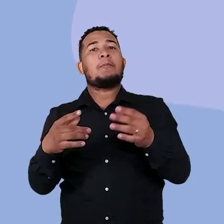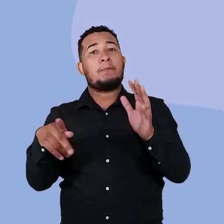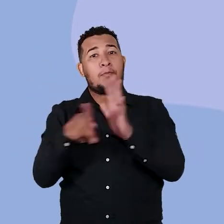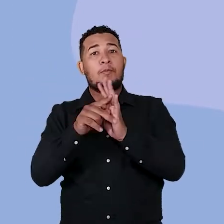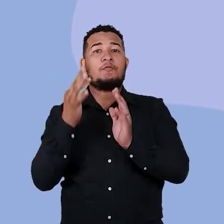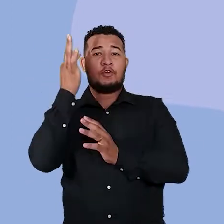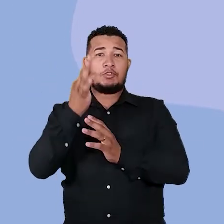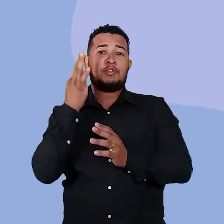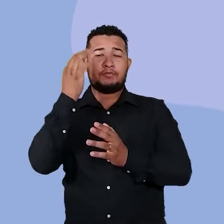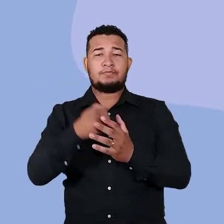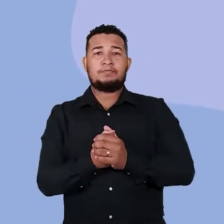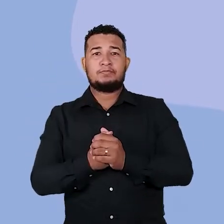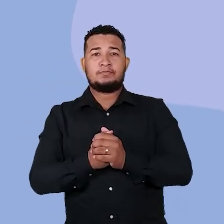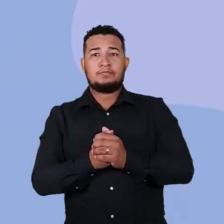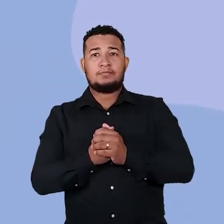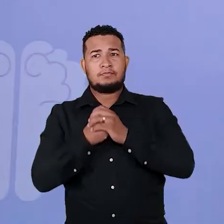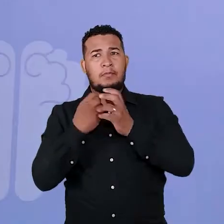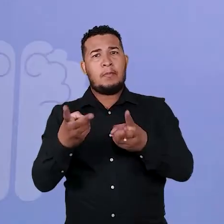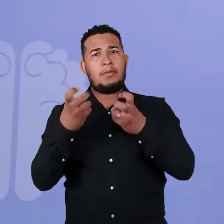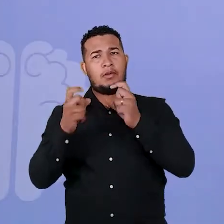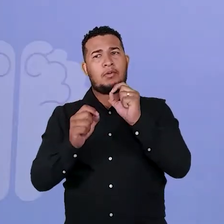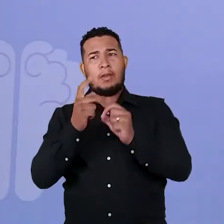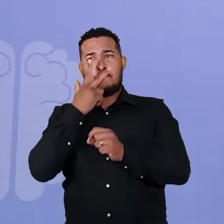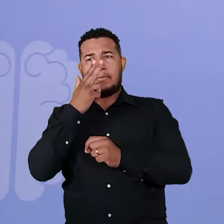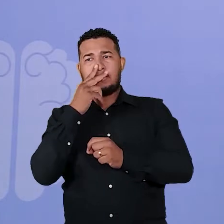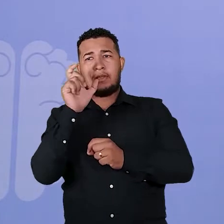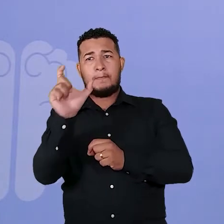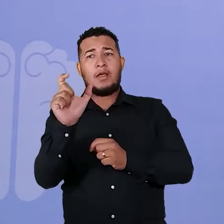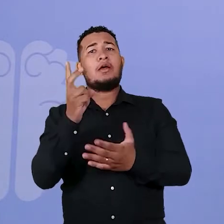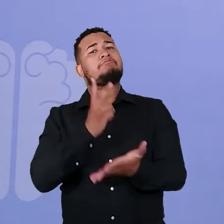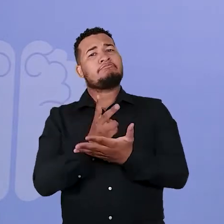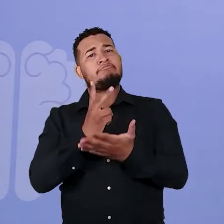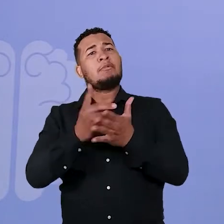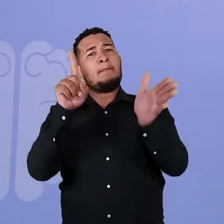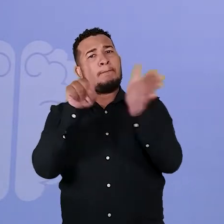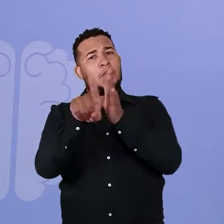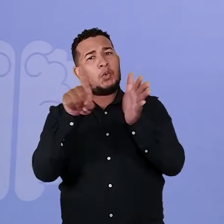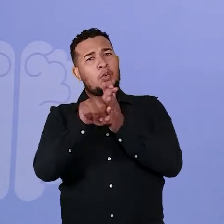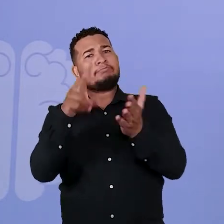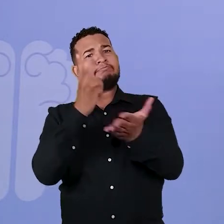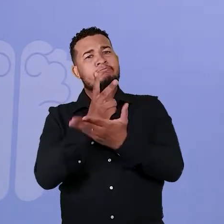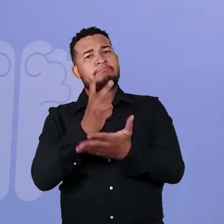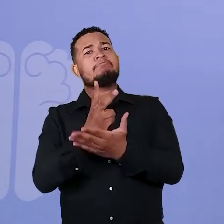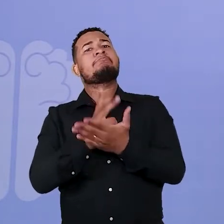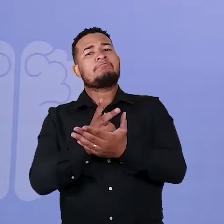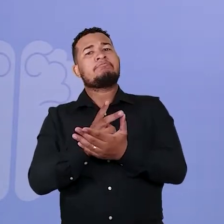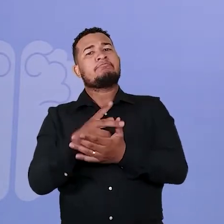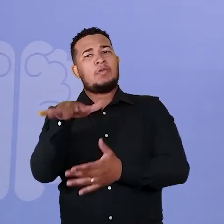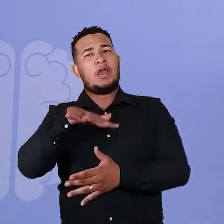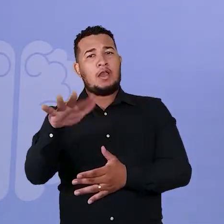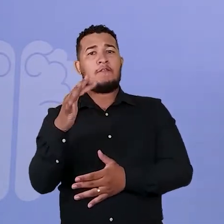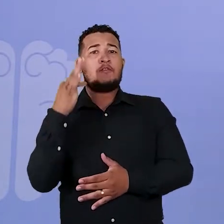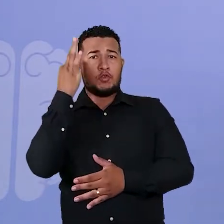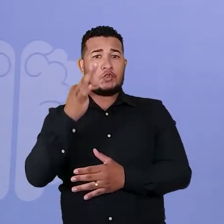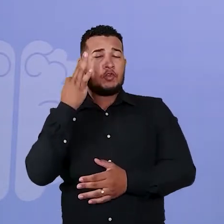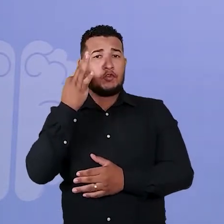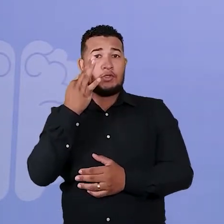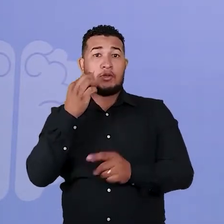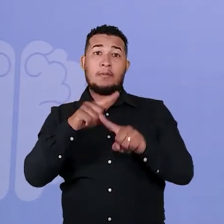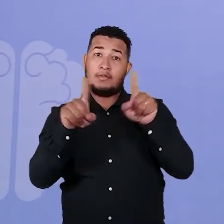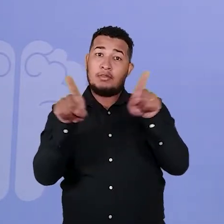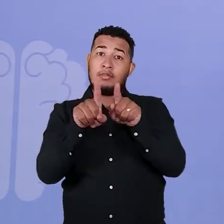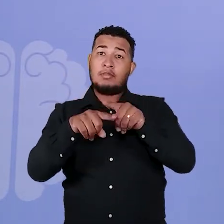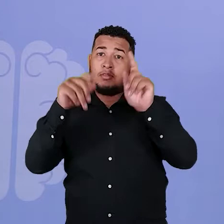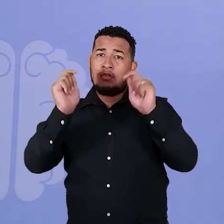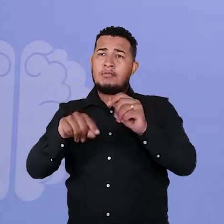filosofia? Notem que, ainda que essa seja uma pergunta pertinente para a disciplina de filosofia,